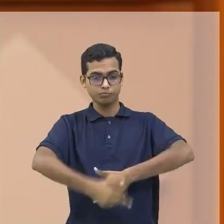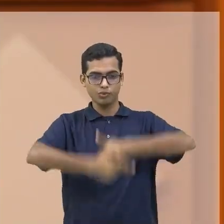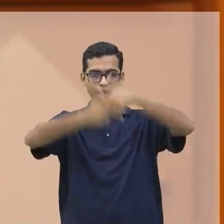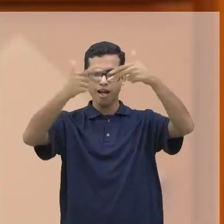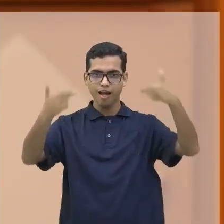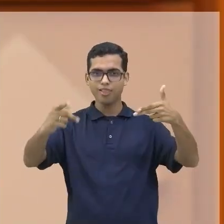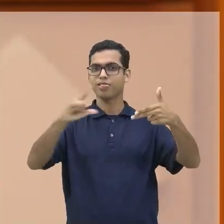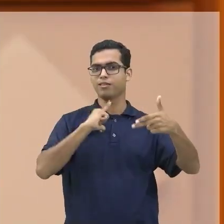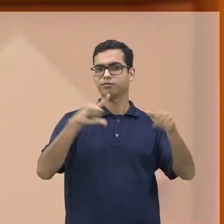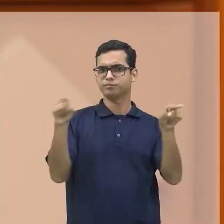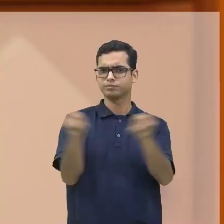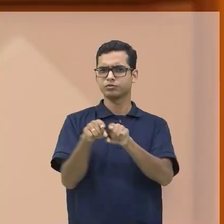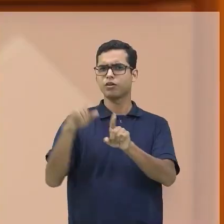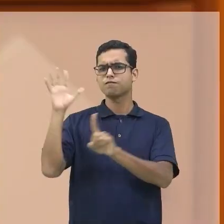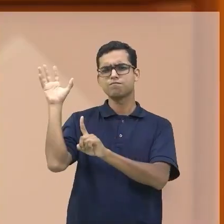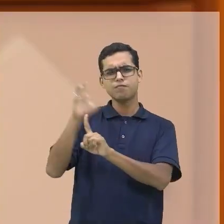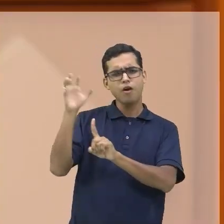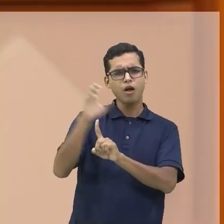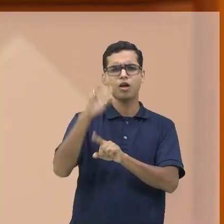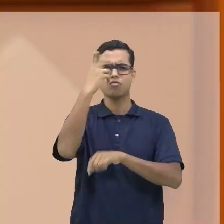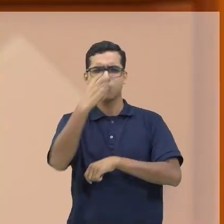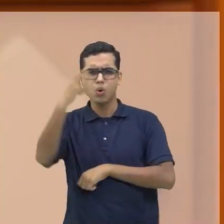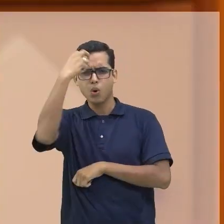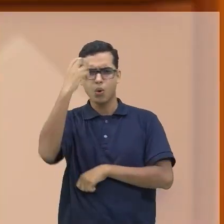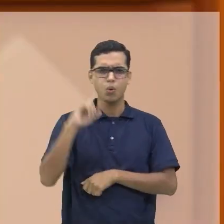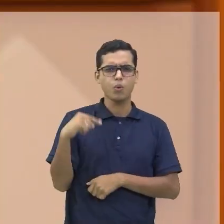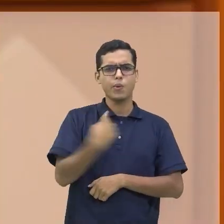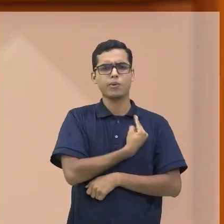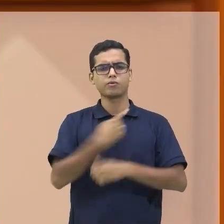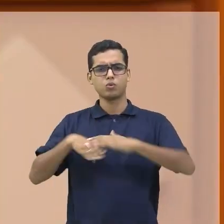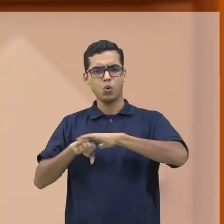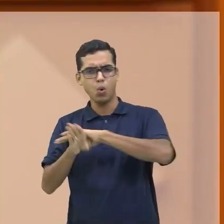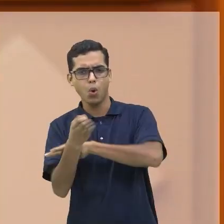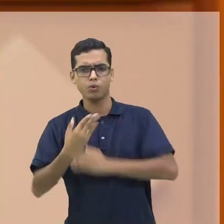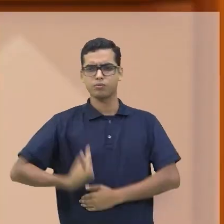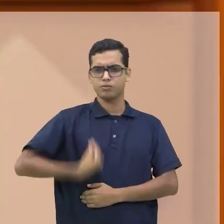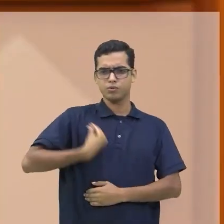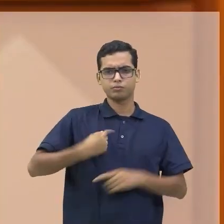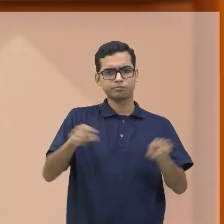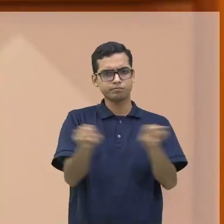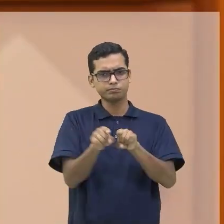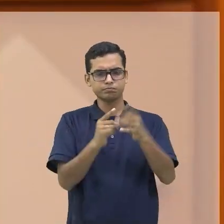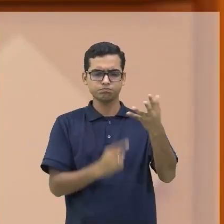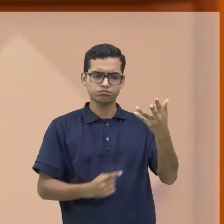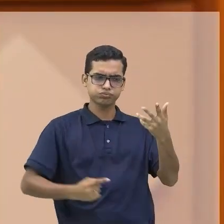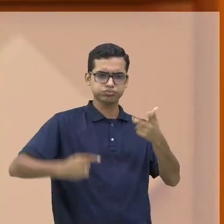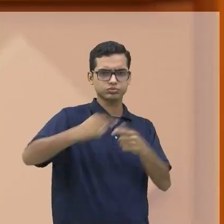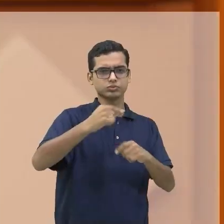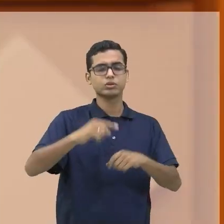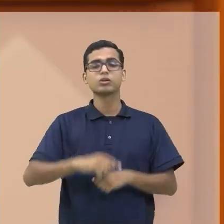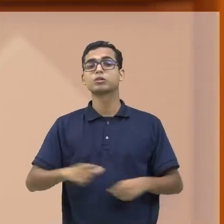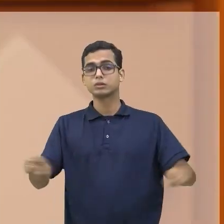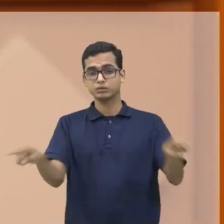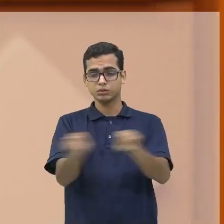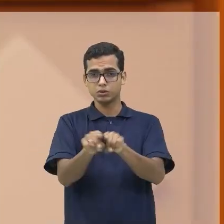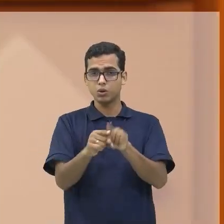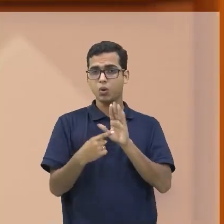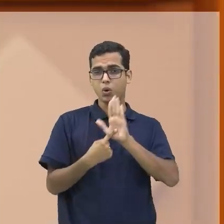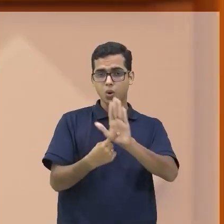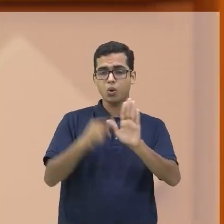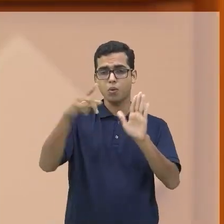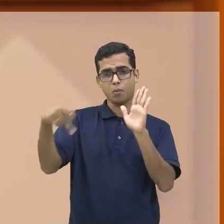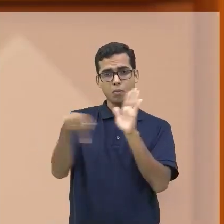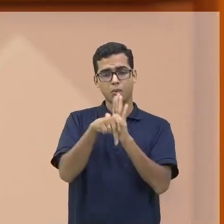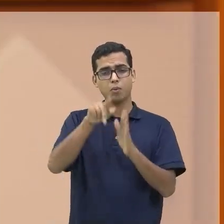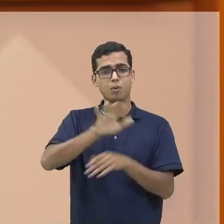vários aspectos aí da nossa cultura, modos de vida, né, que aí fazem com que o